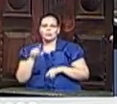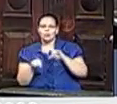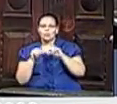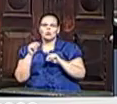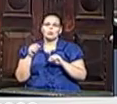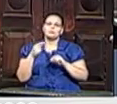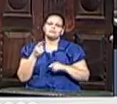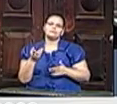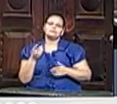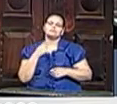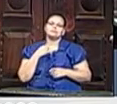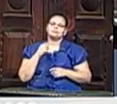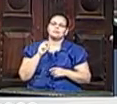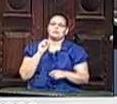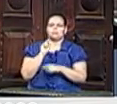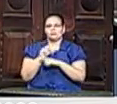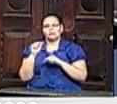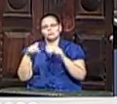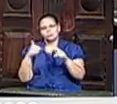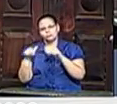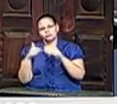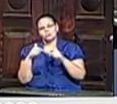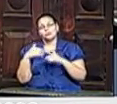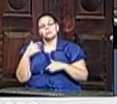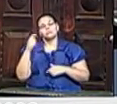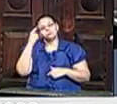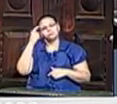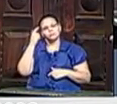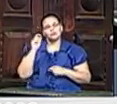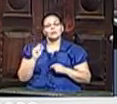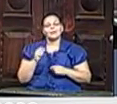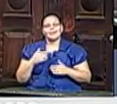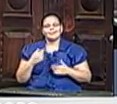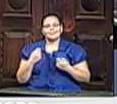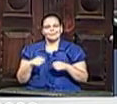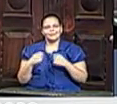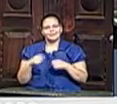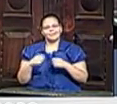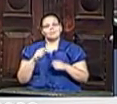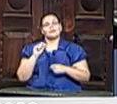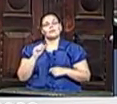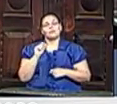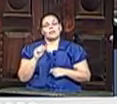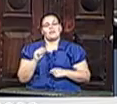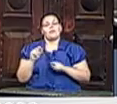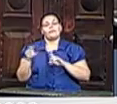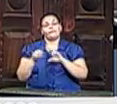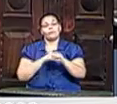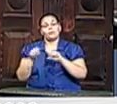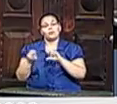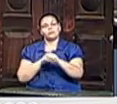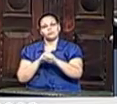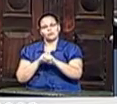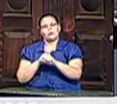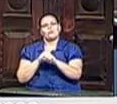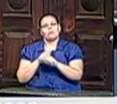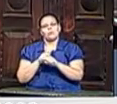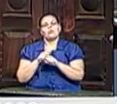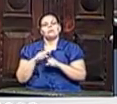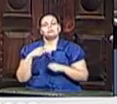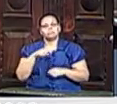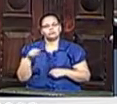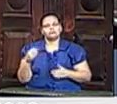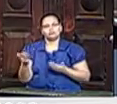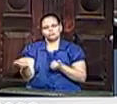enfim, inclinações profissionais. Ora, nesta etapa, a gente precisa garantir uma formação muito densa e muito qualificada aos